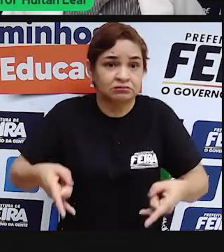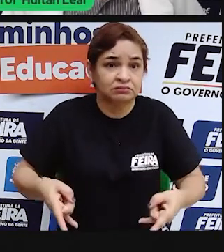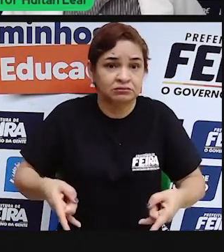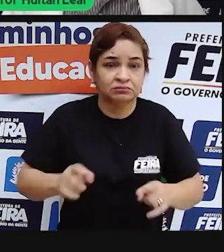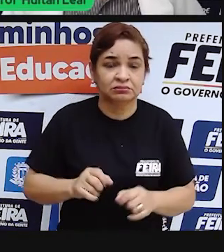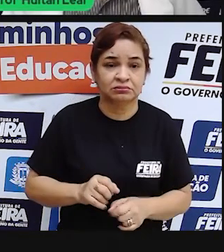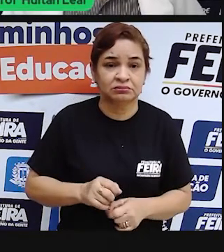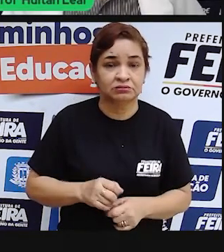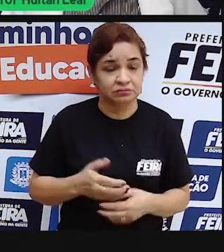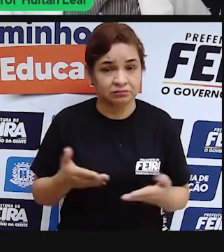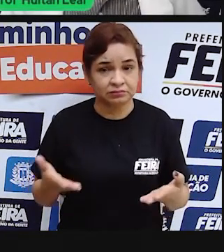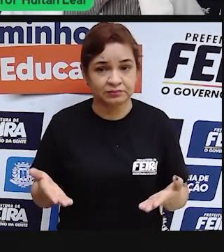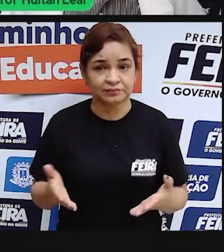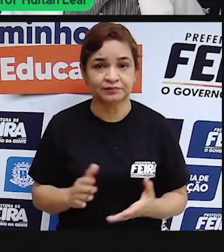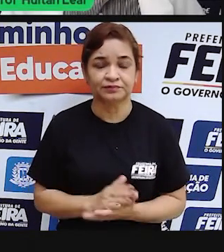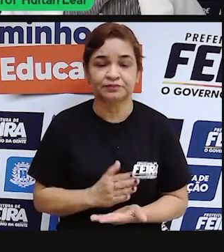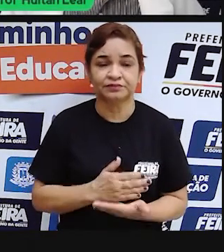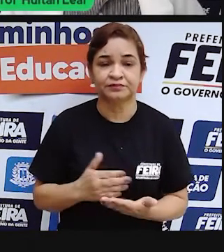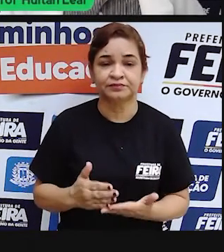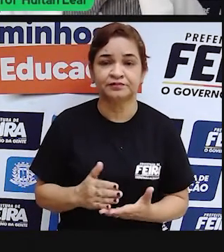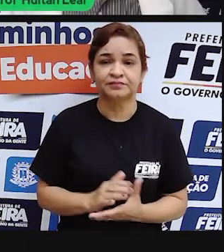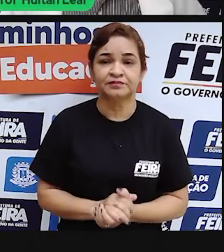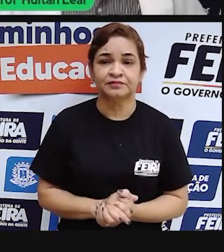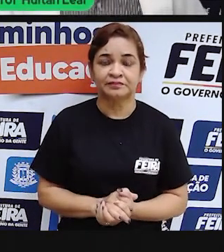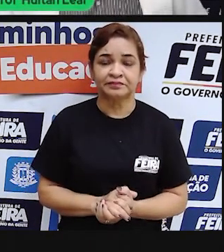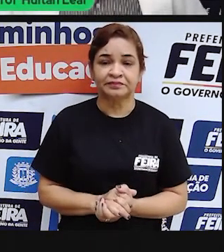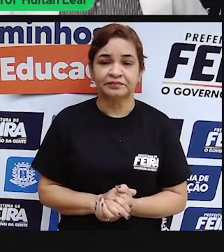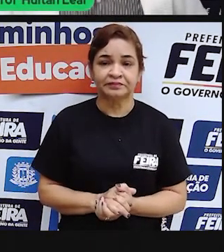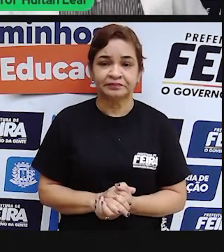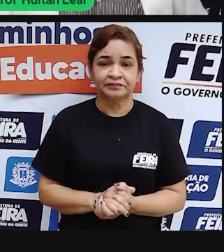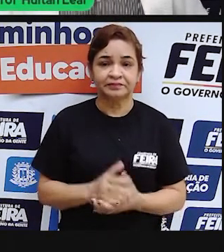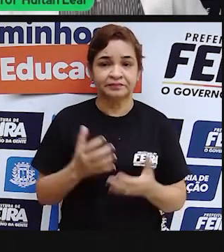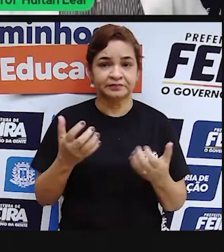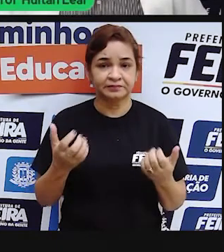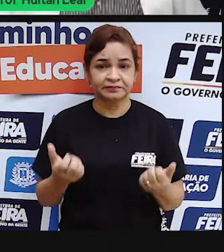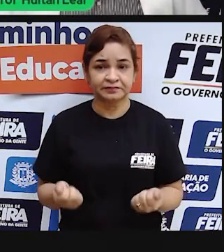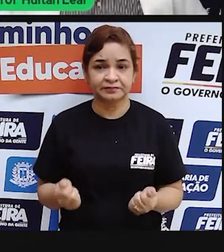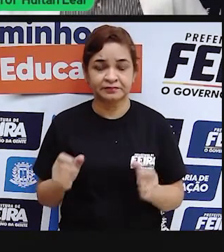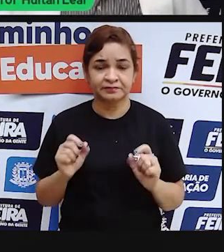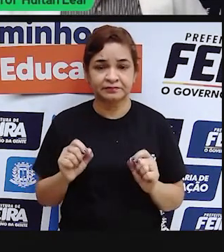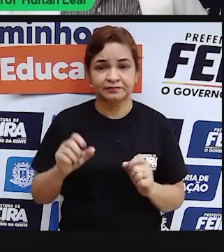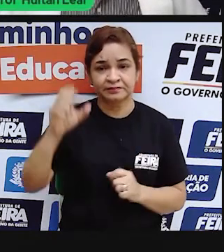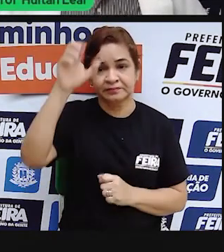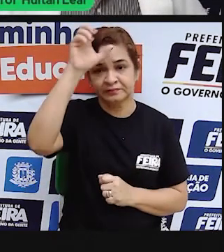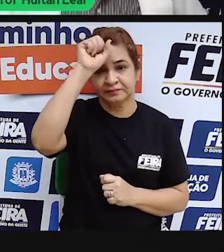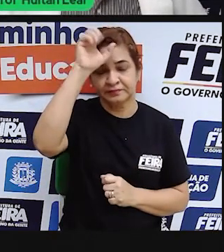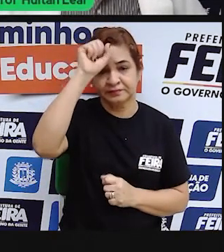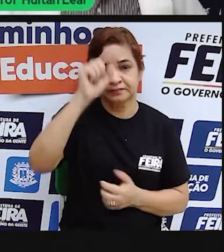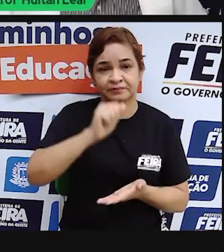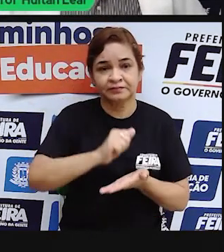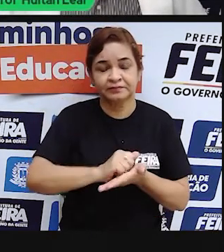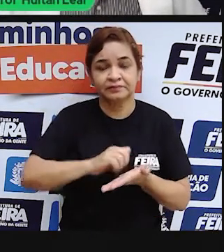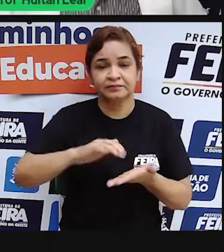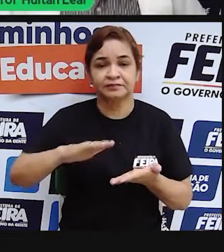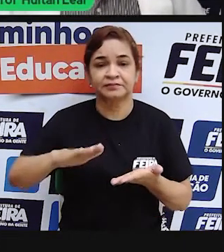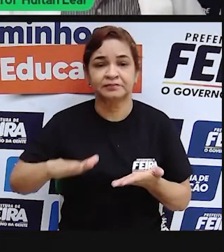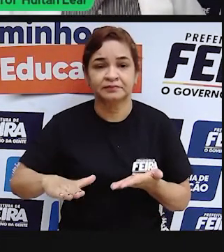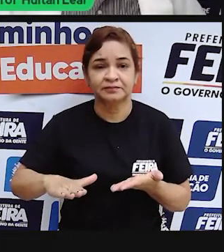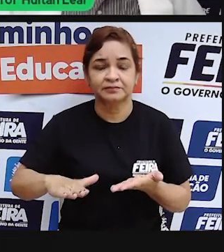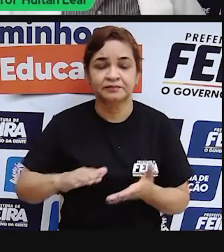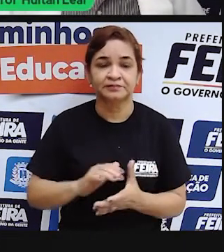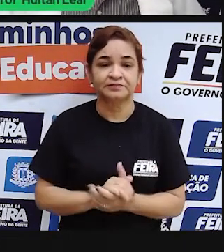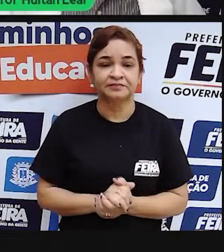Então, sigamos. Nesse momento, eu quero que a gente faça um exercício sobre o que eu acabei de falar, sobre